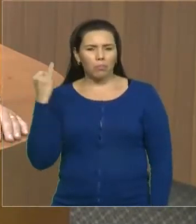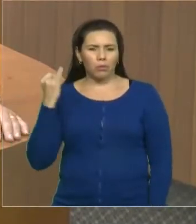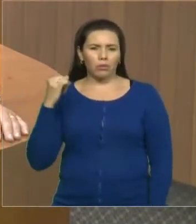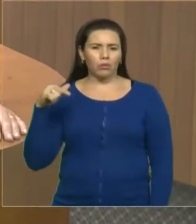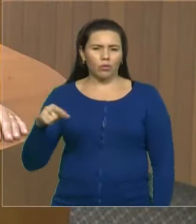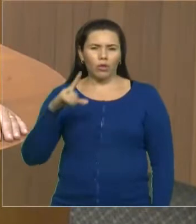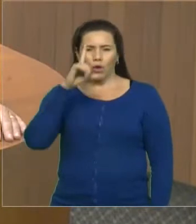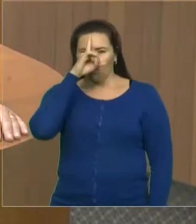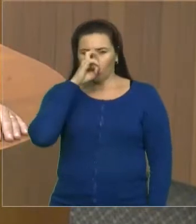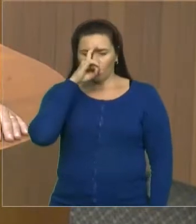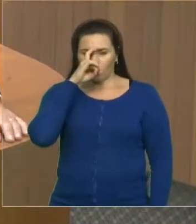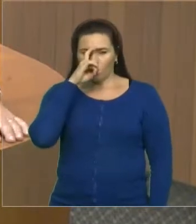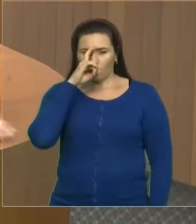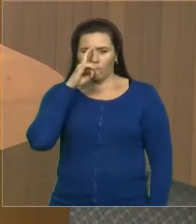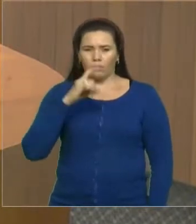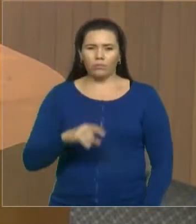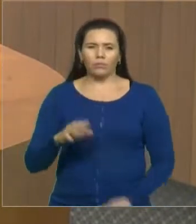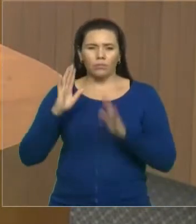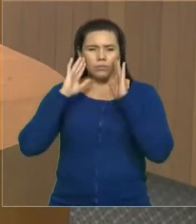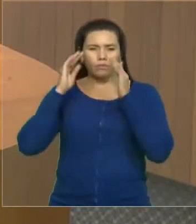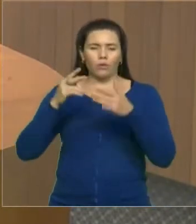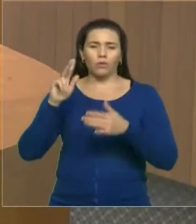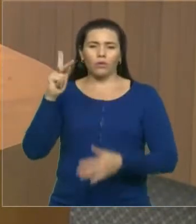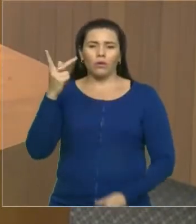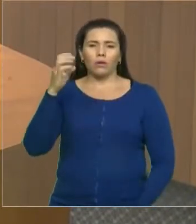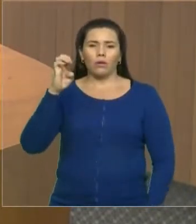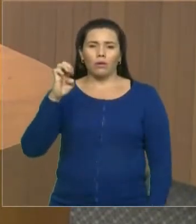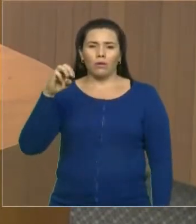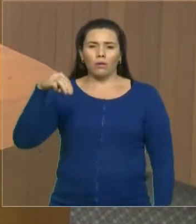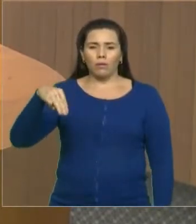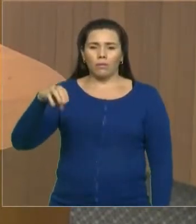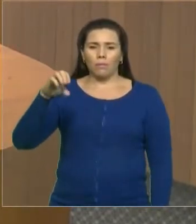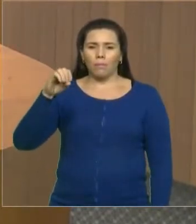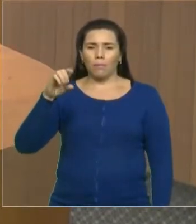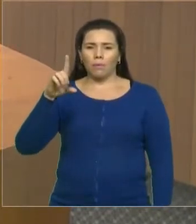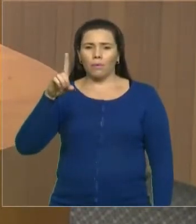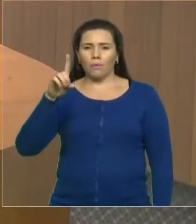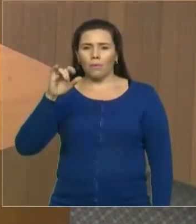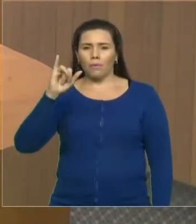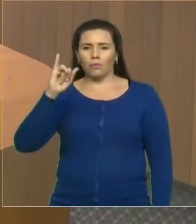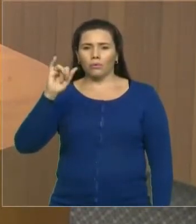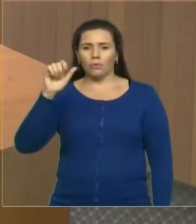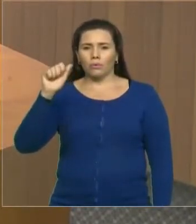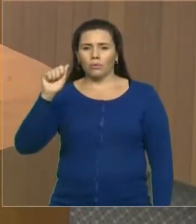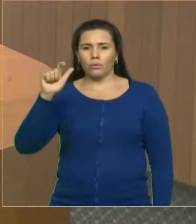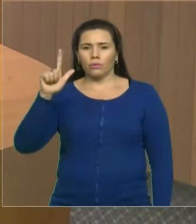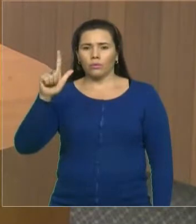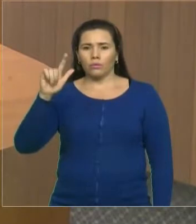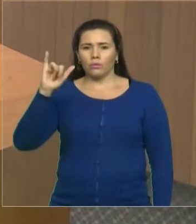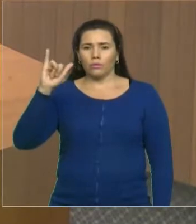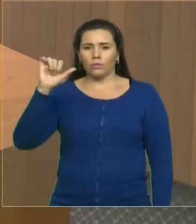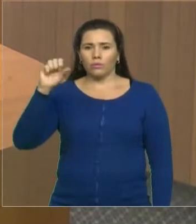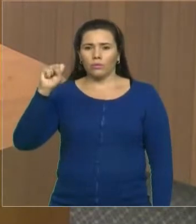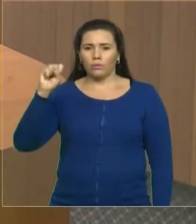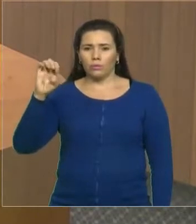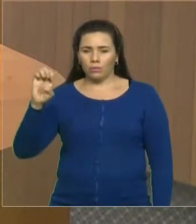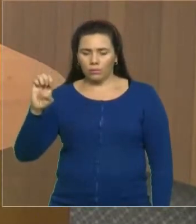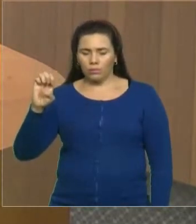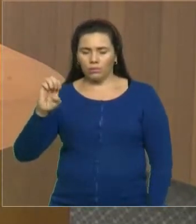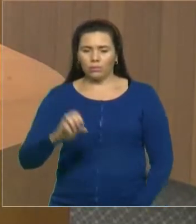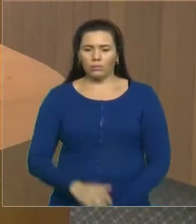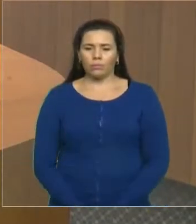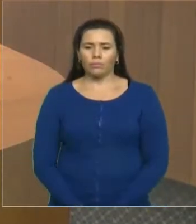destacar que, nesse momento de cortes, em todas as áreas que